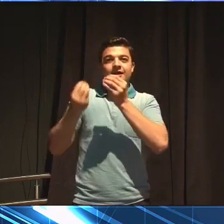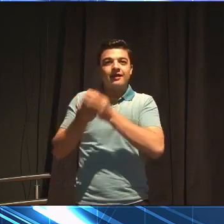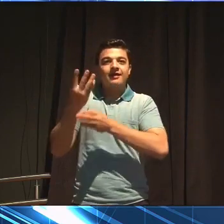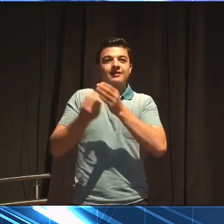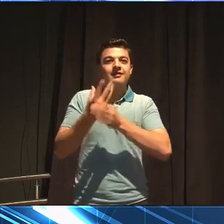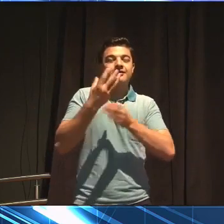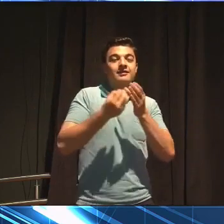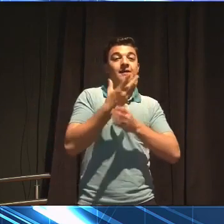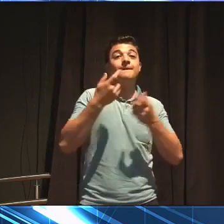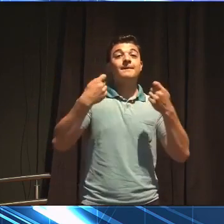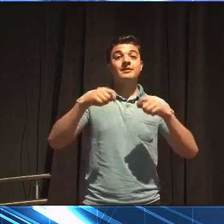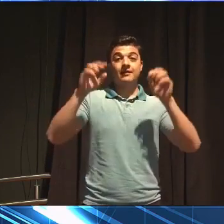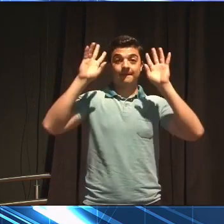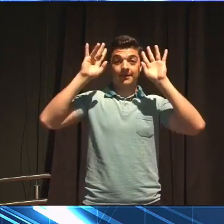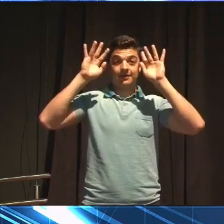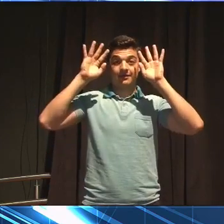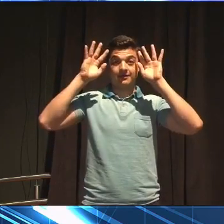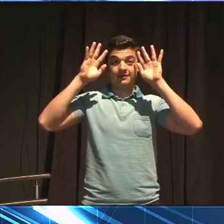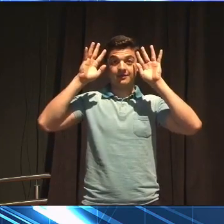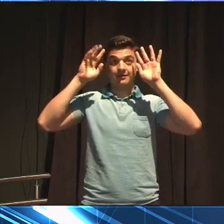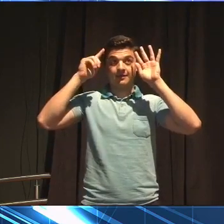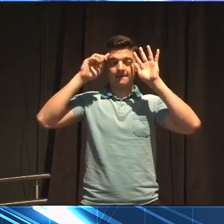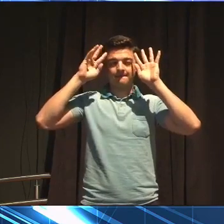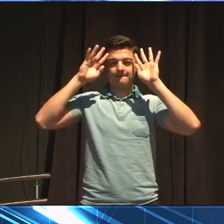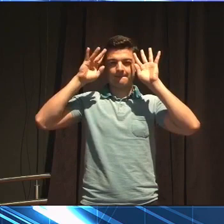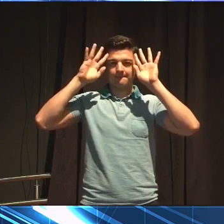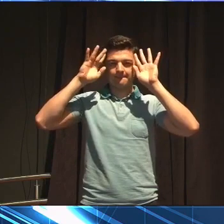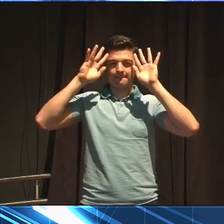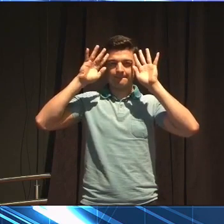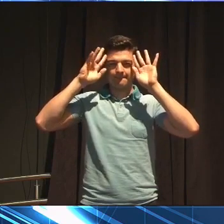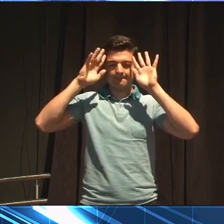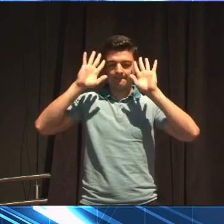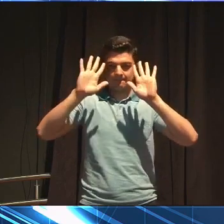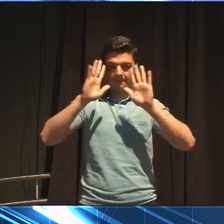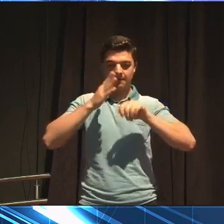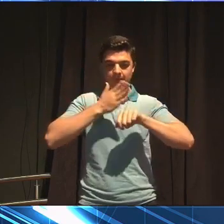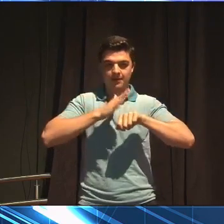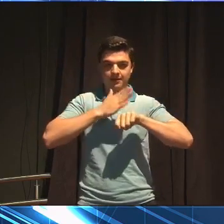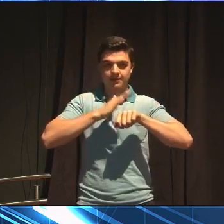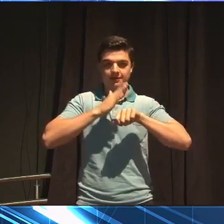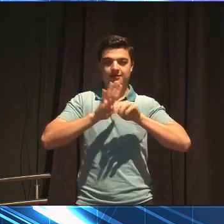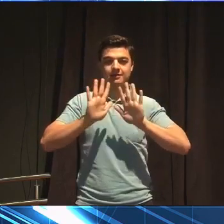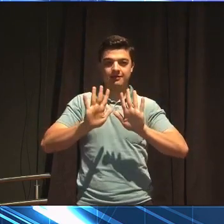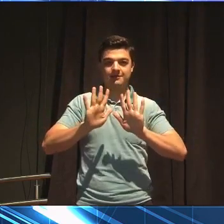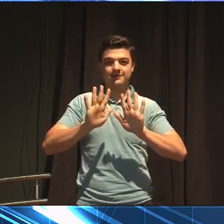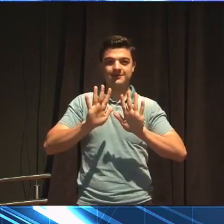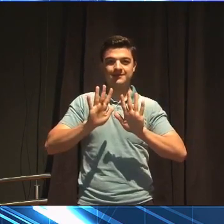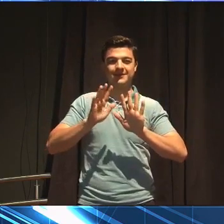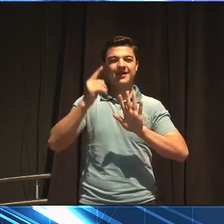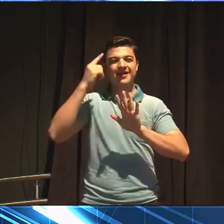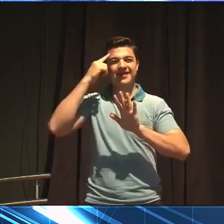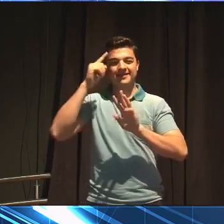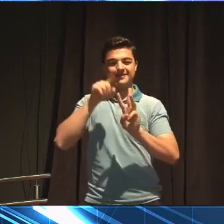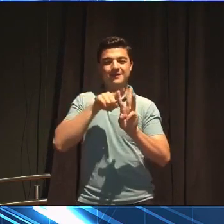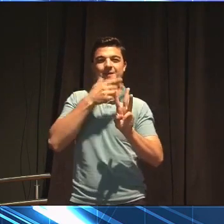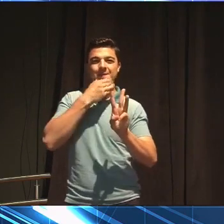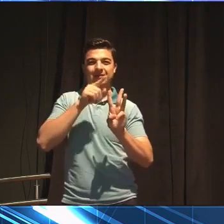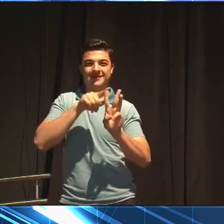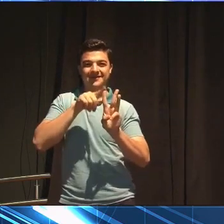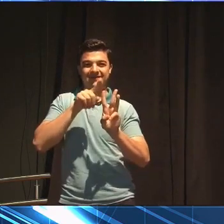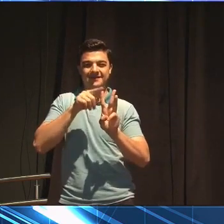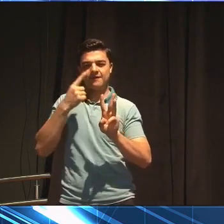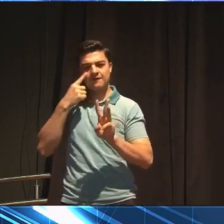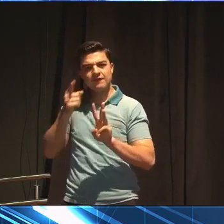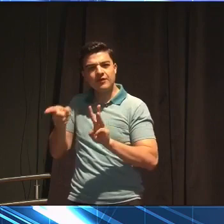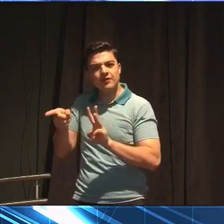mente preparada, assim como aconteceu com o Fleming. Ele só entendeu aquele acaso de cima da mesa porque ele